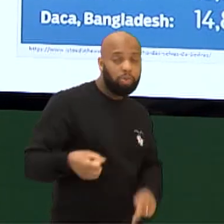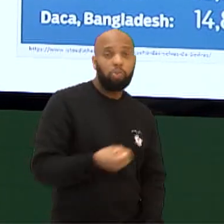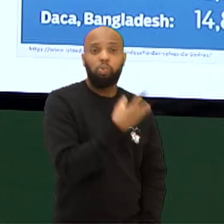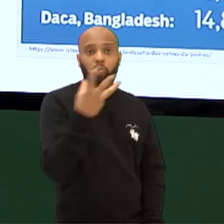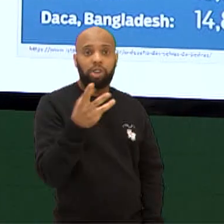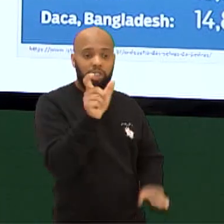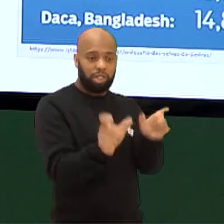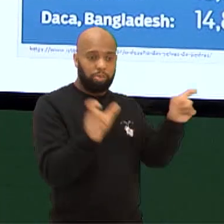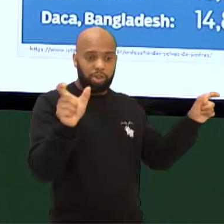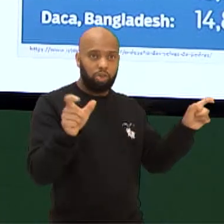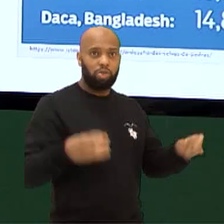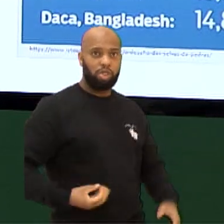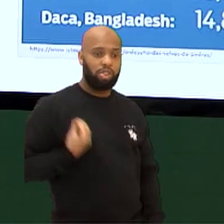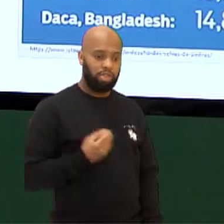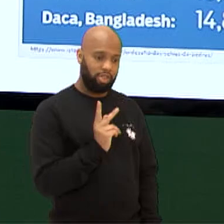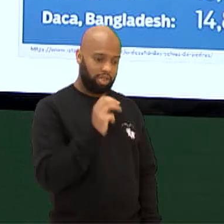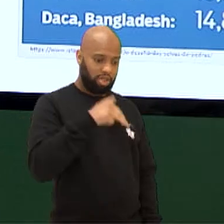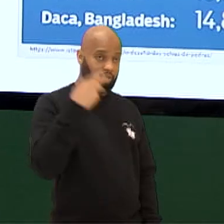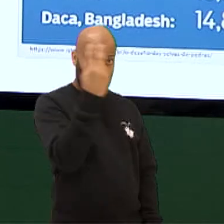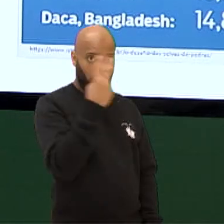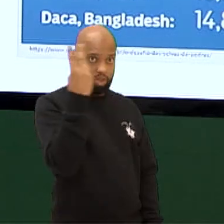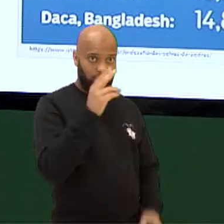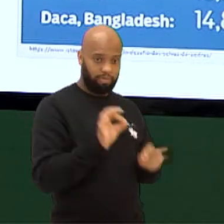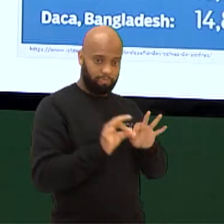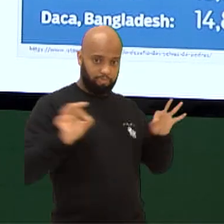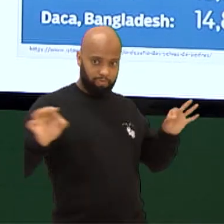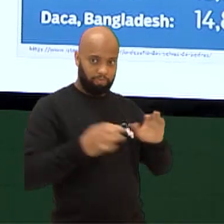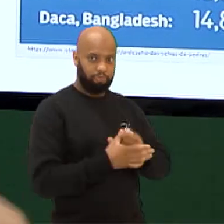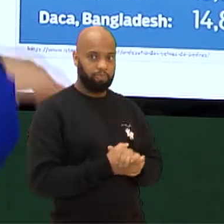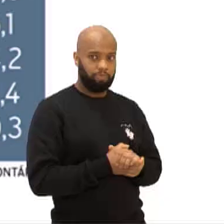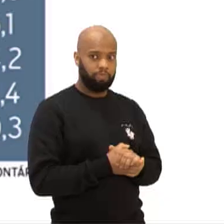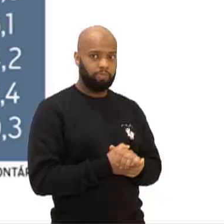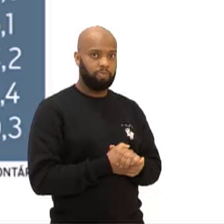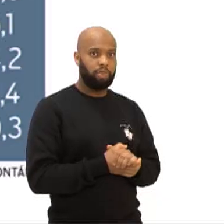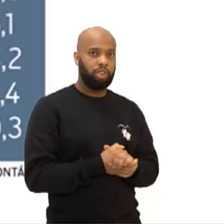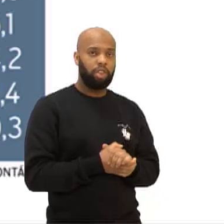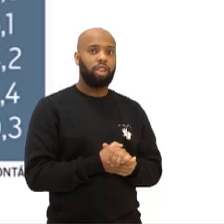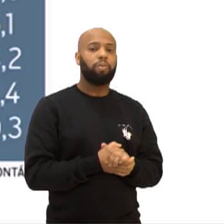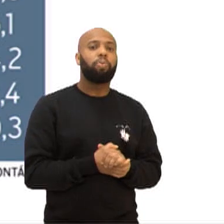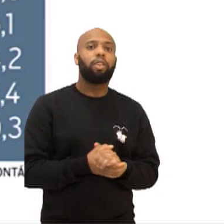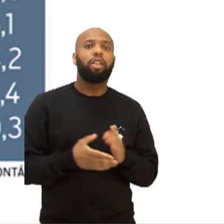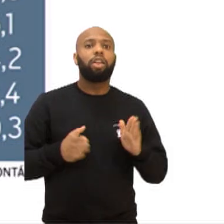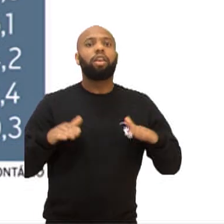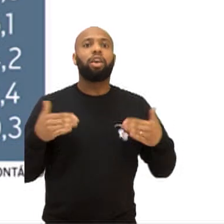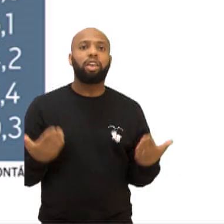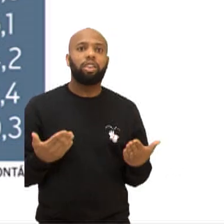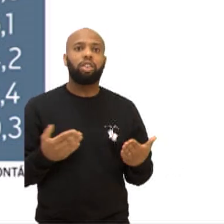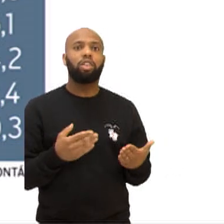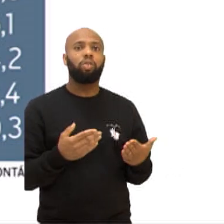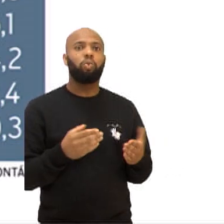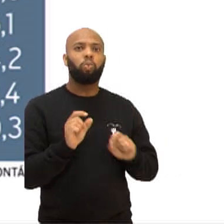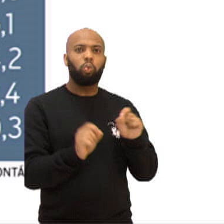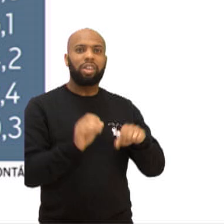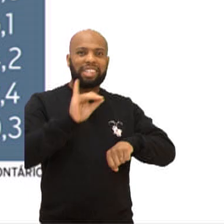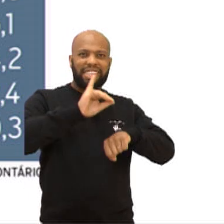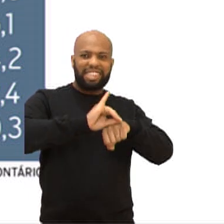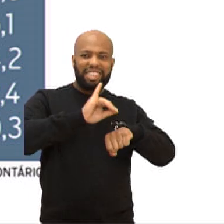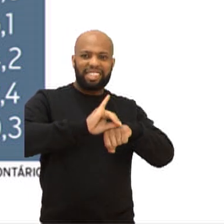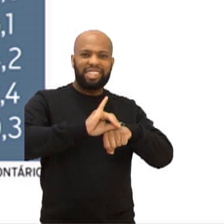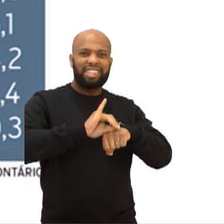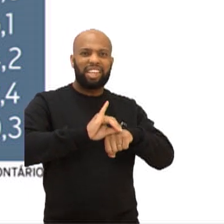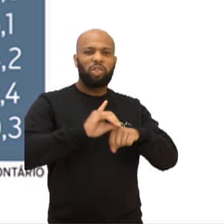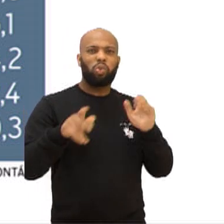de pessoas por quilômetro quadrado. Então, veja, Tóquio é uma cidade com